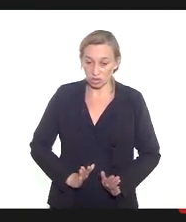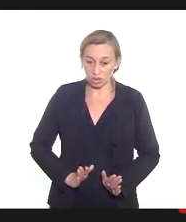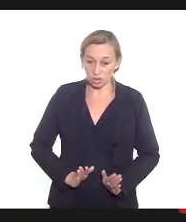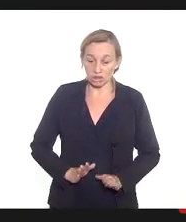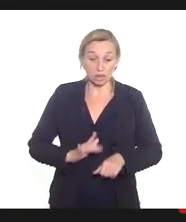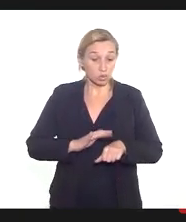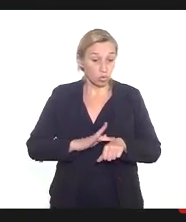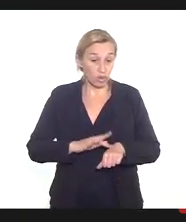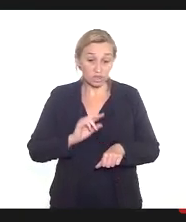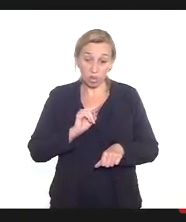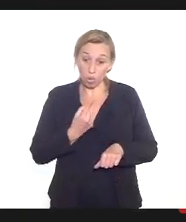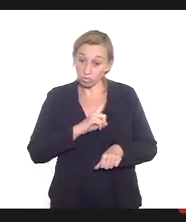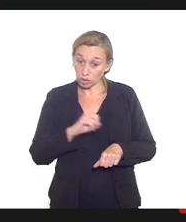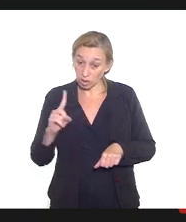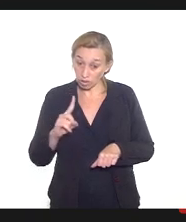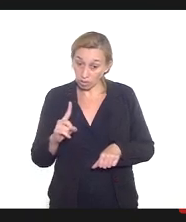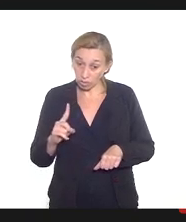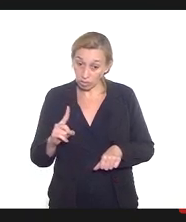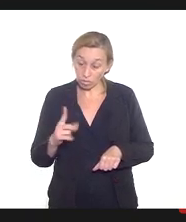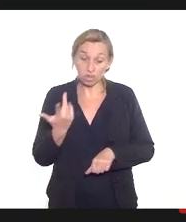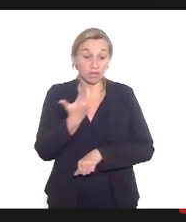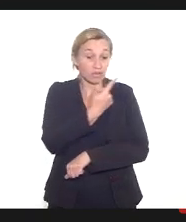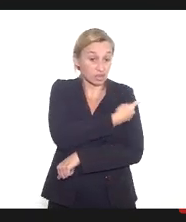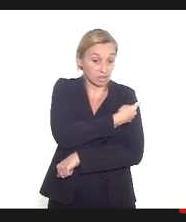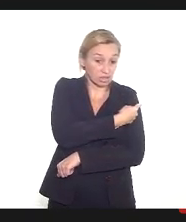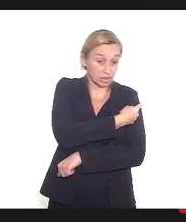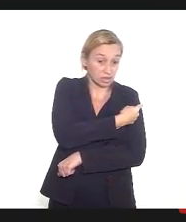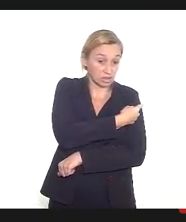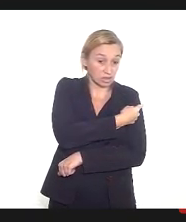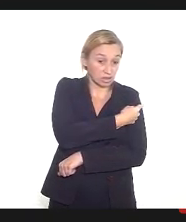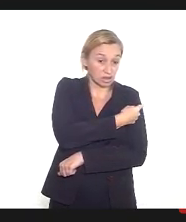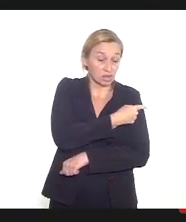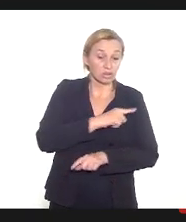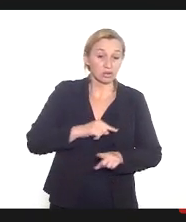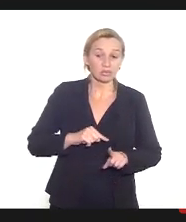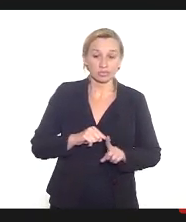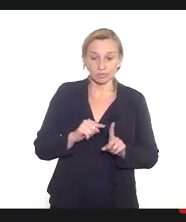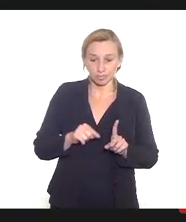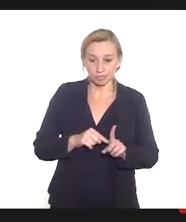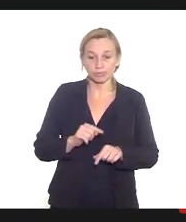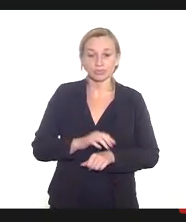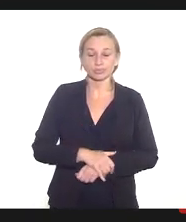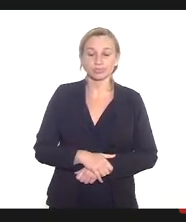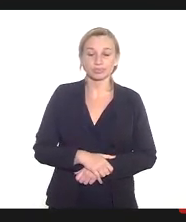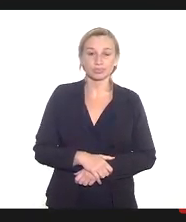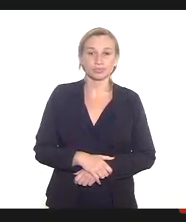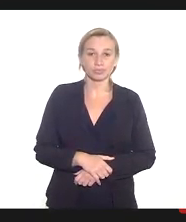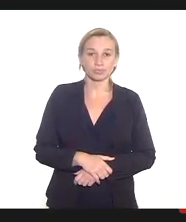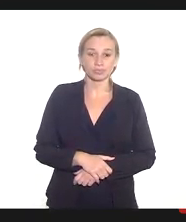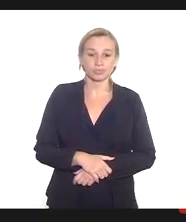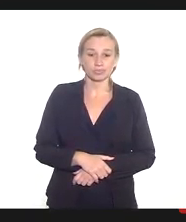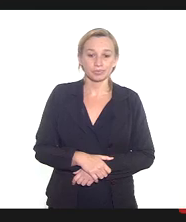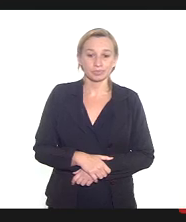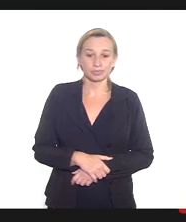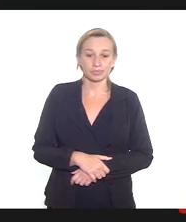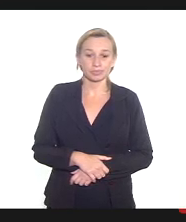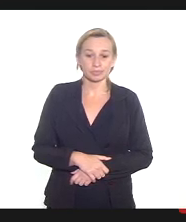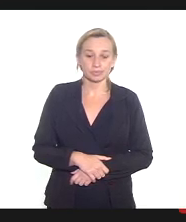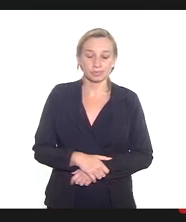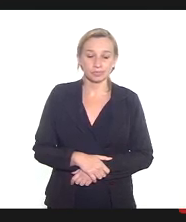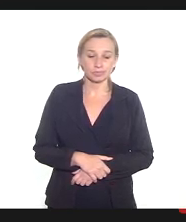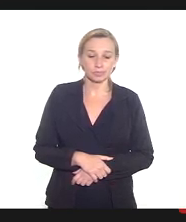comovidade então fica estabelecida a vacinação de gestantes puérperas com e sem o mobilidade